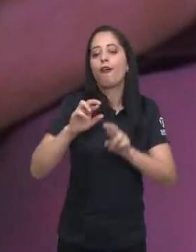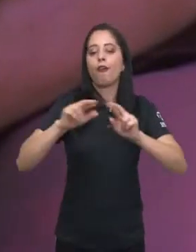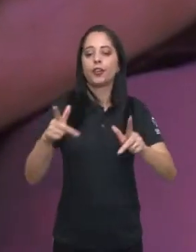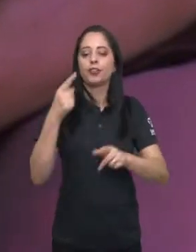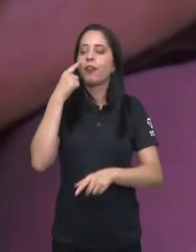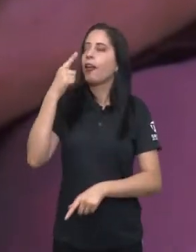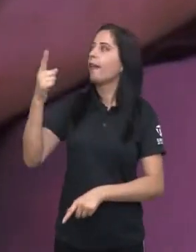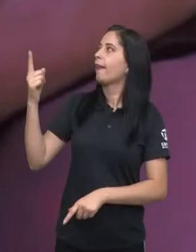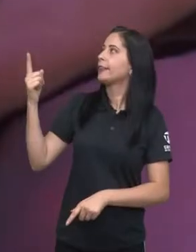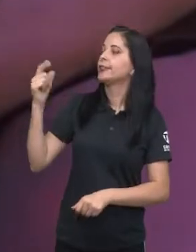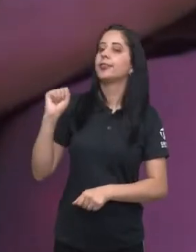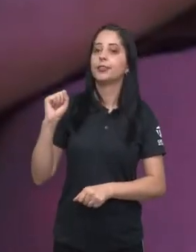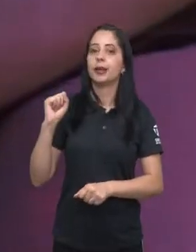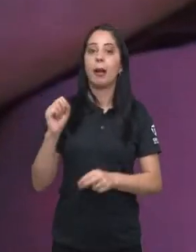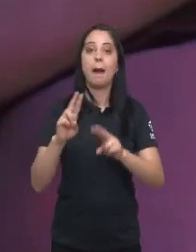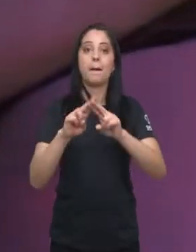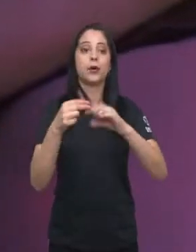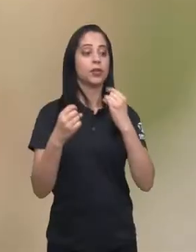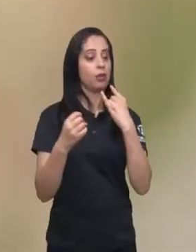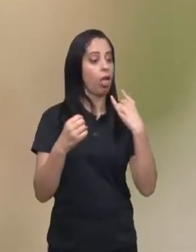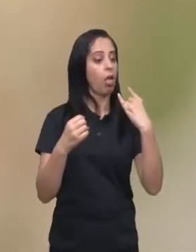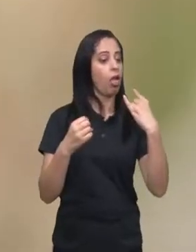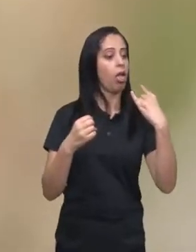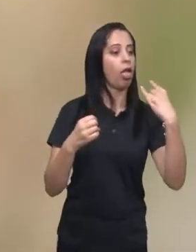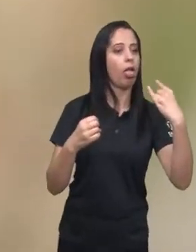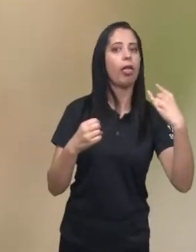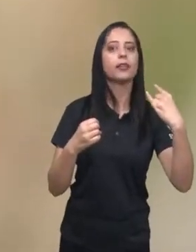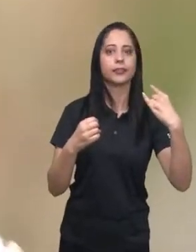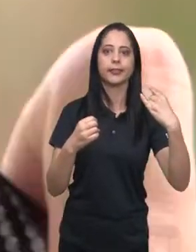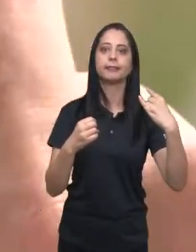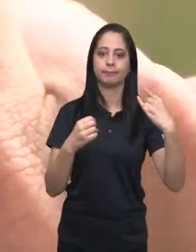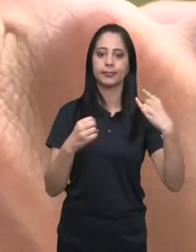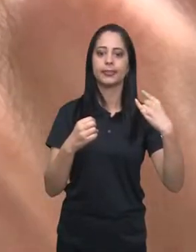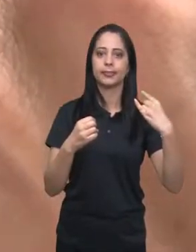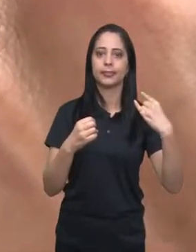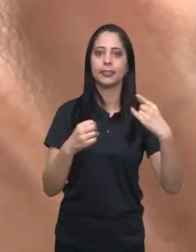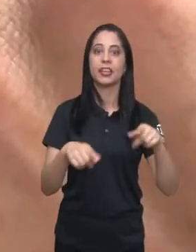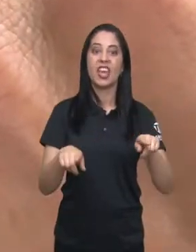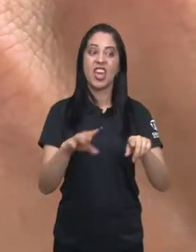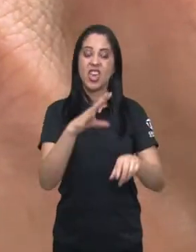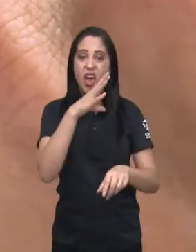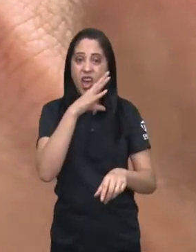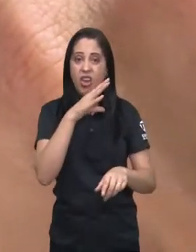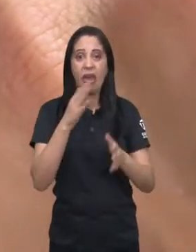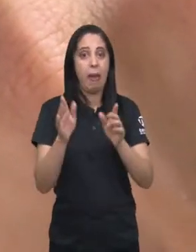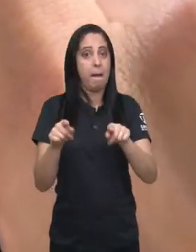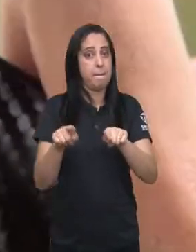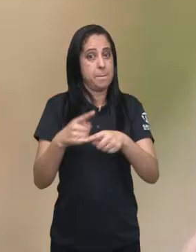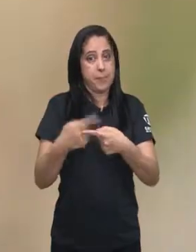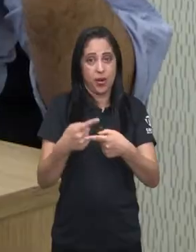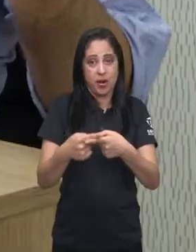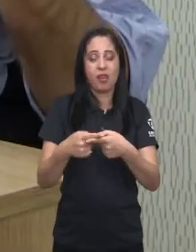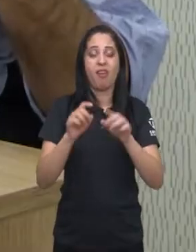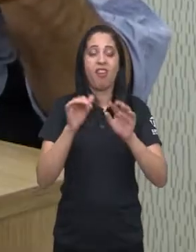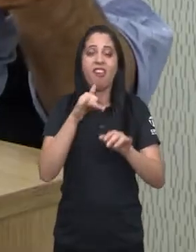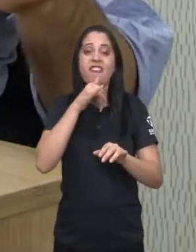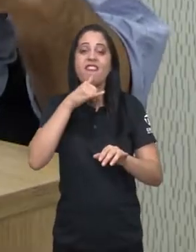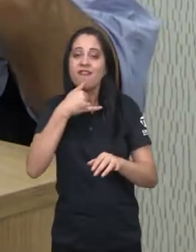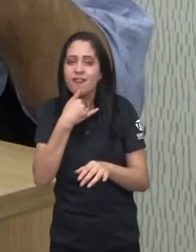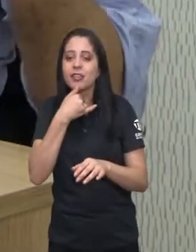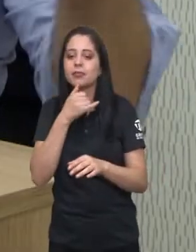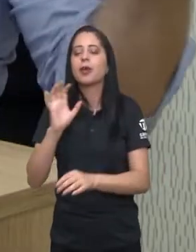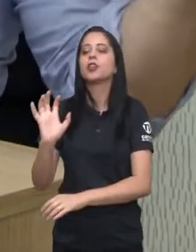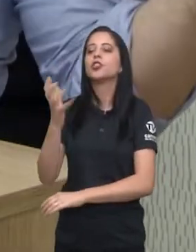o produto tem chamado a atenção de adolescentes incentivando o hábito de fumar em pessoas que não fumavam e